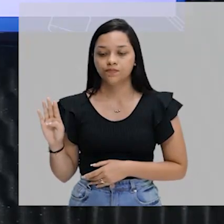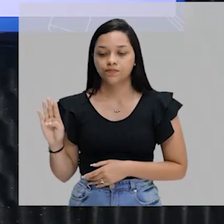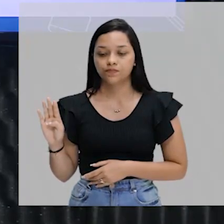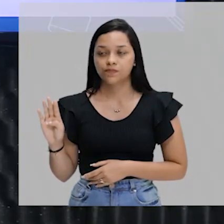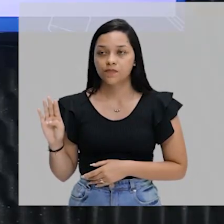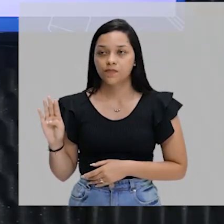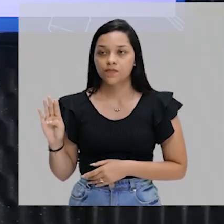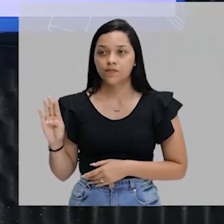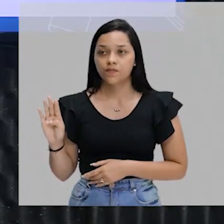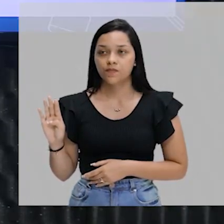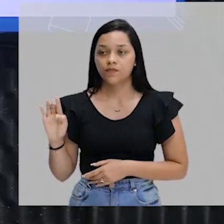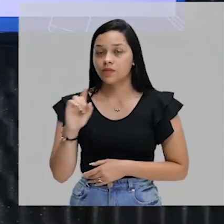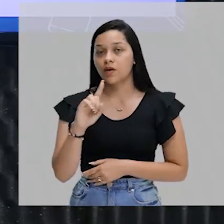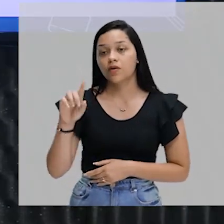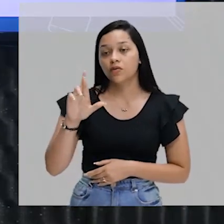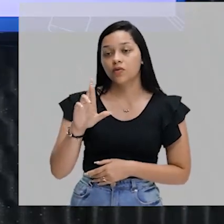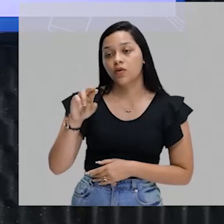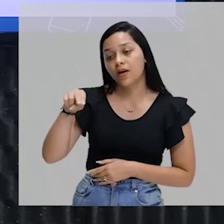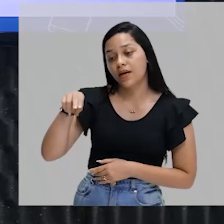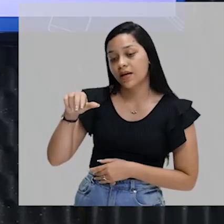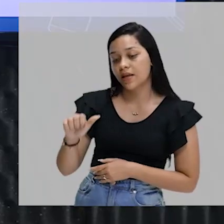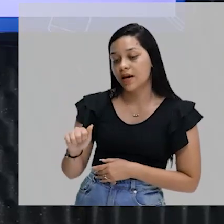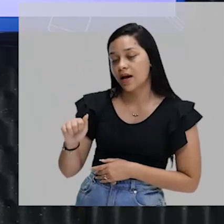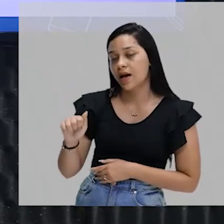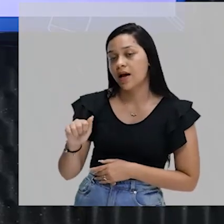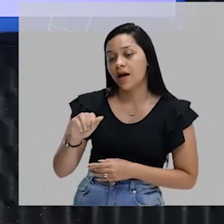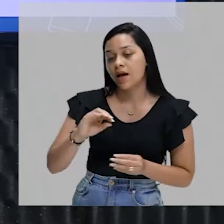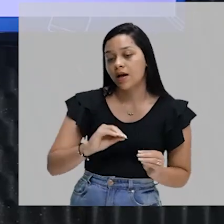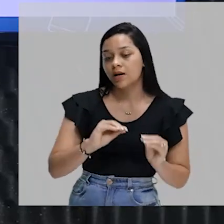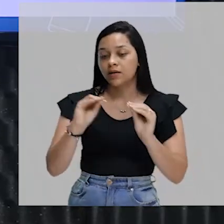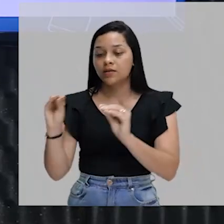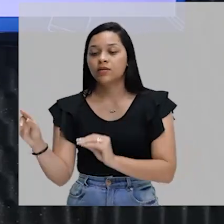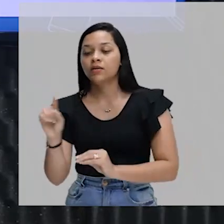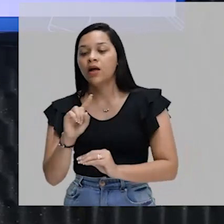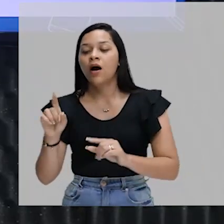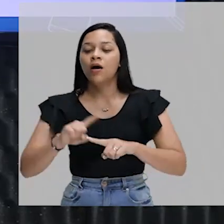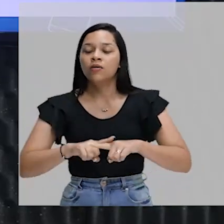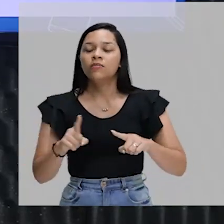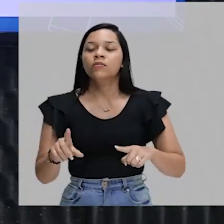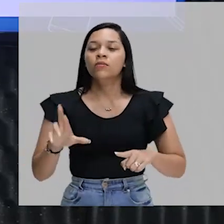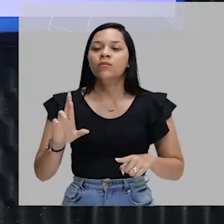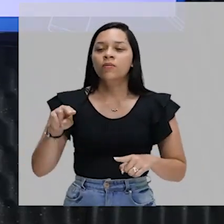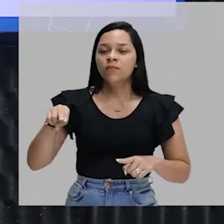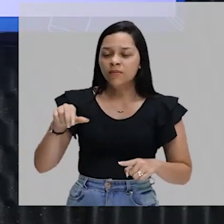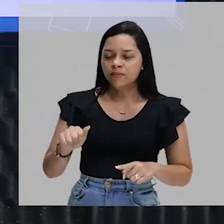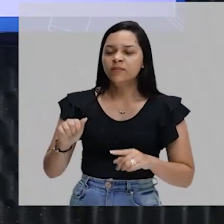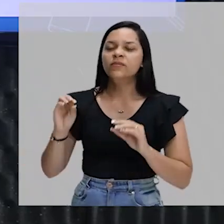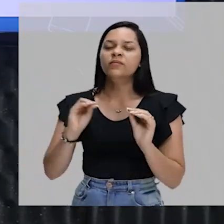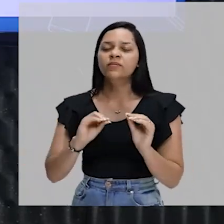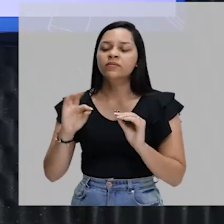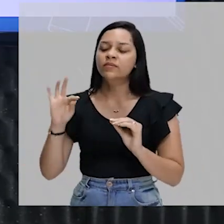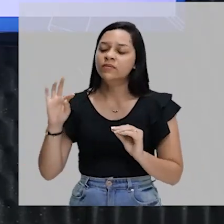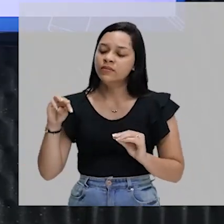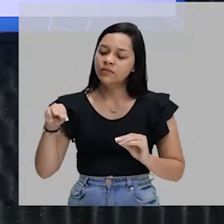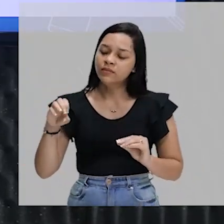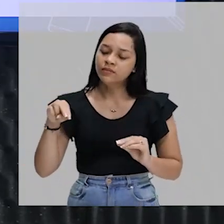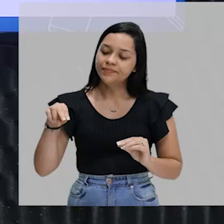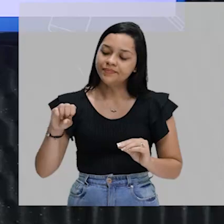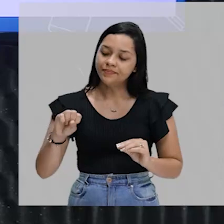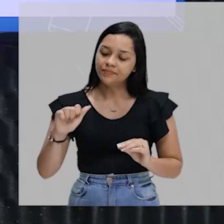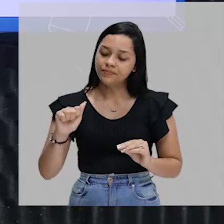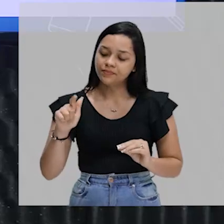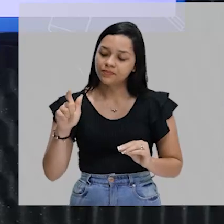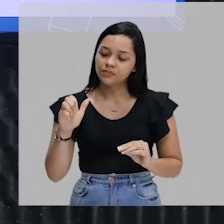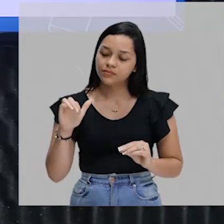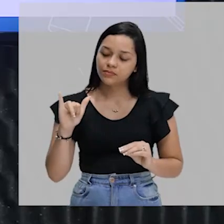transferido. Não é do RNA transportador, e sim do RNA mensageiro, pessoal. Porque o RNA mensageiro vai ser